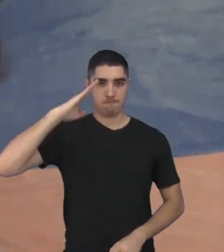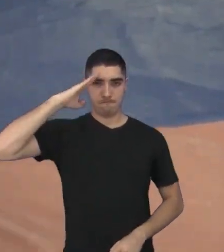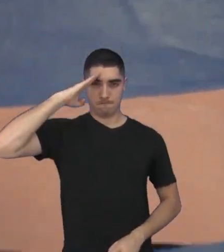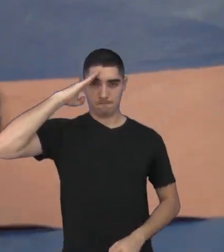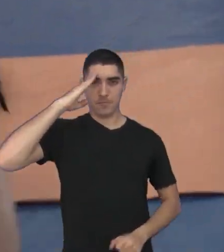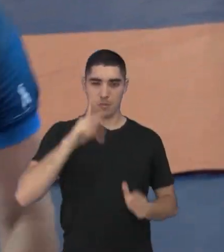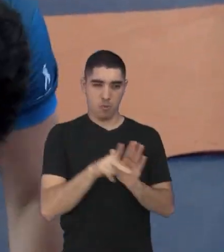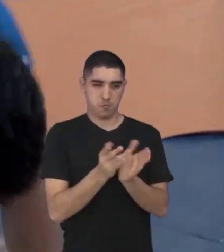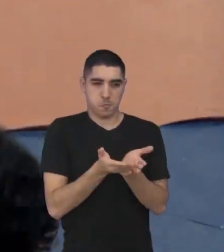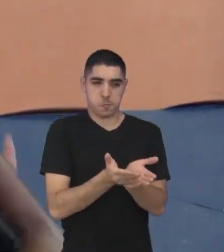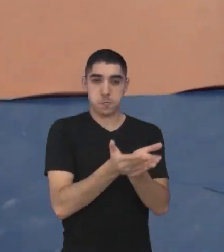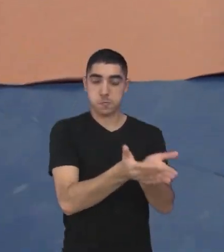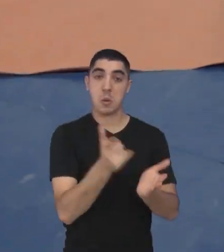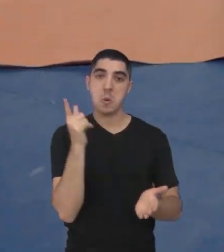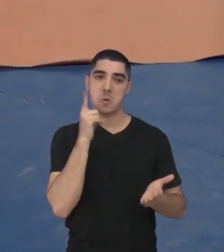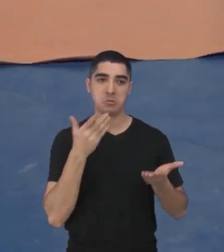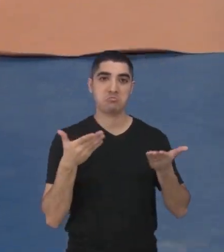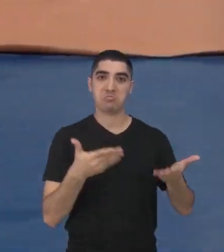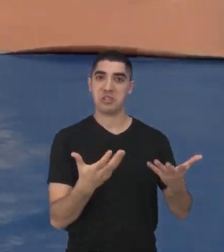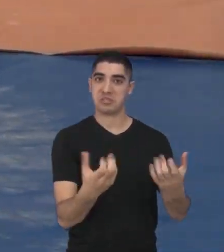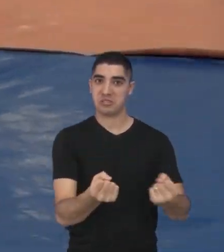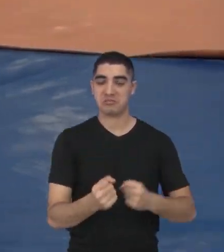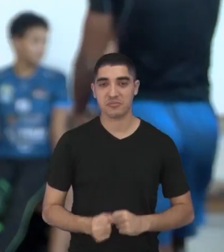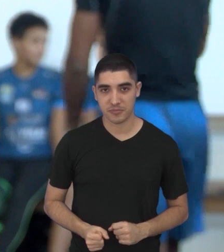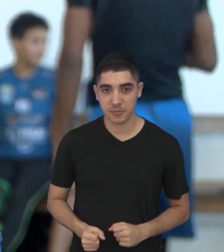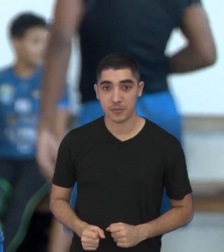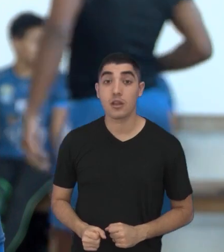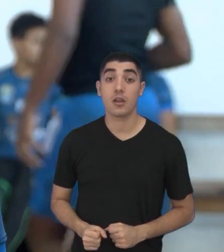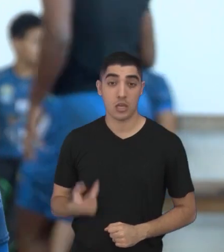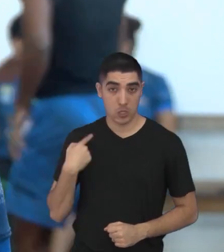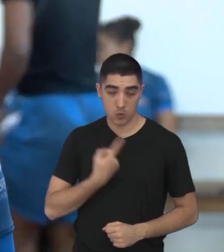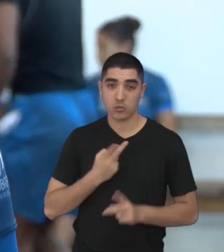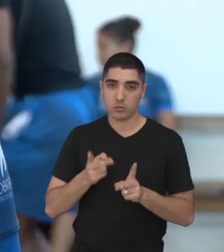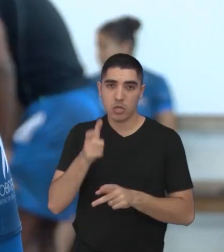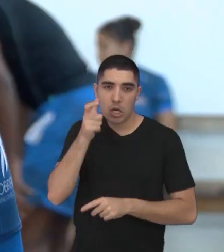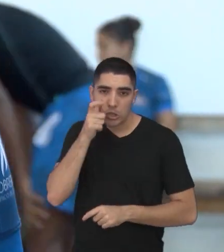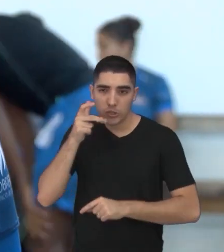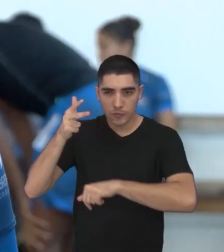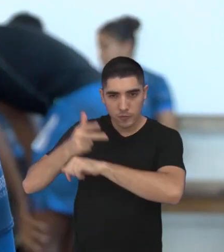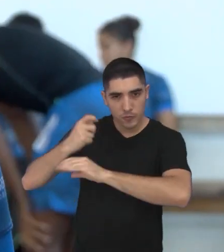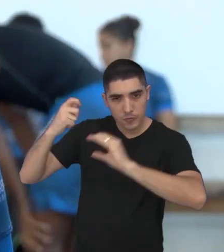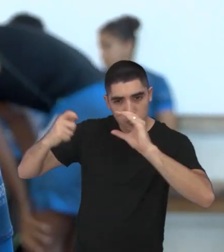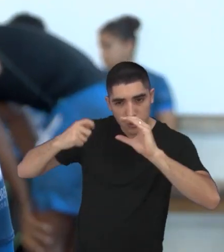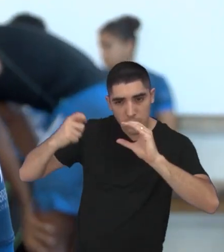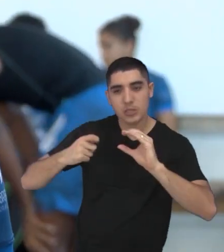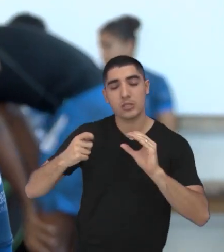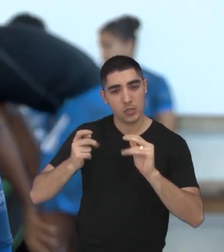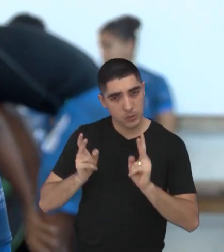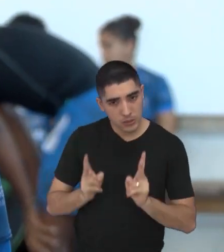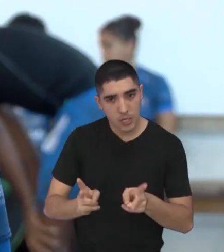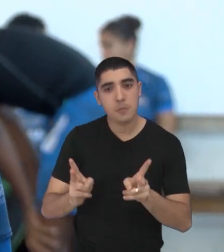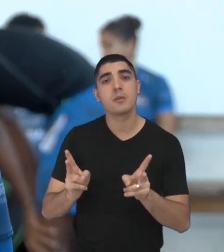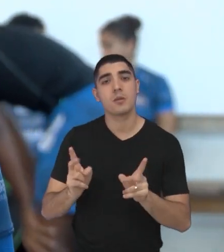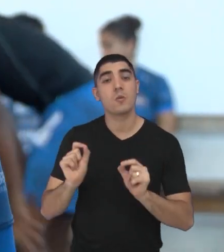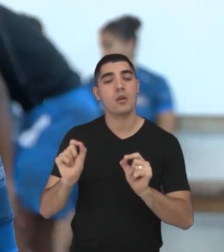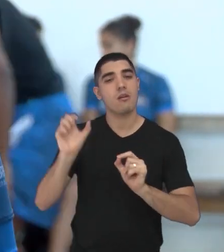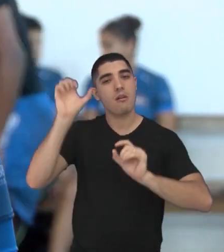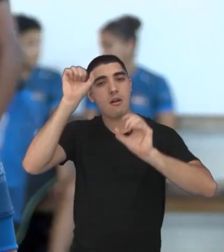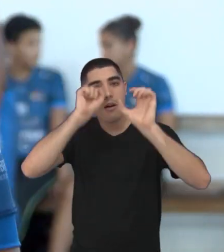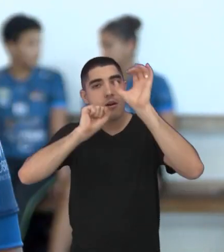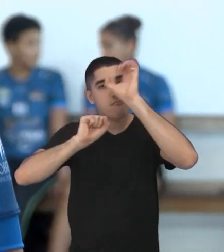exige técnica, muita prática e concentração. A gente tem que estar assistindo vídeos, estar todo o tempo,